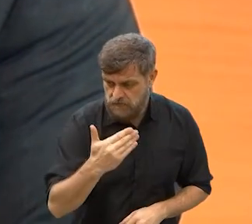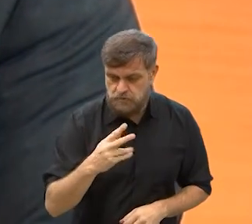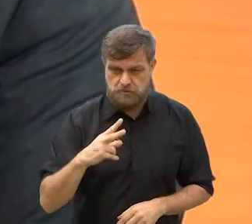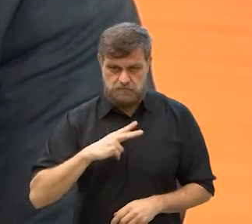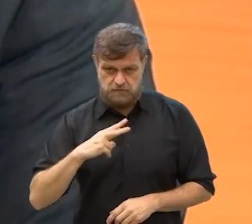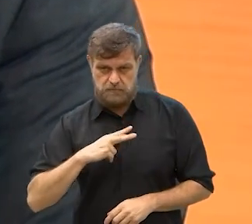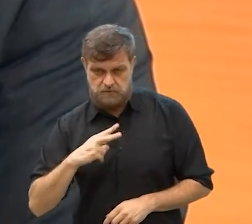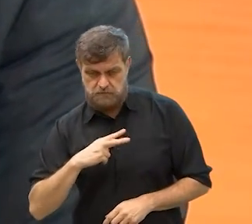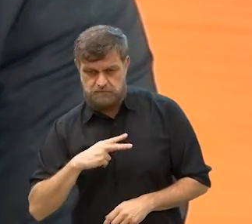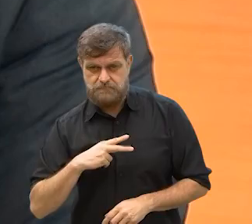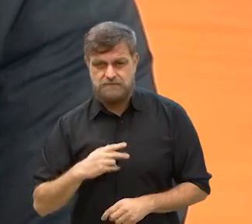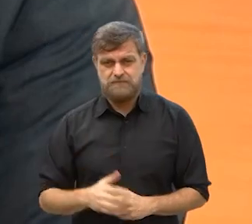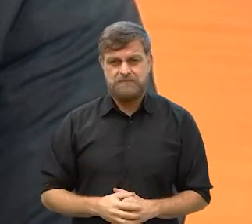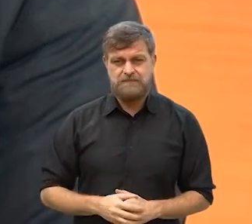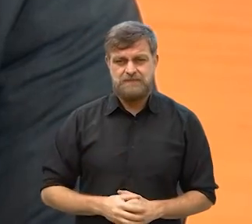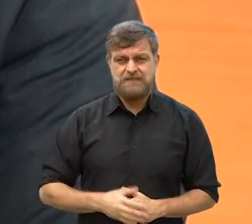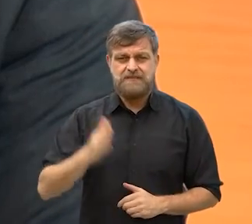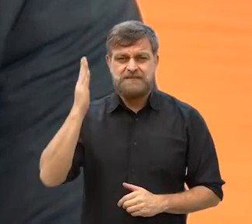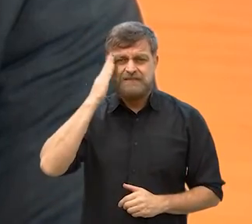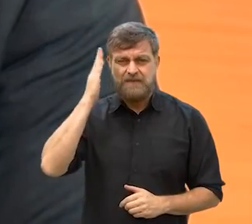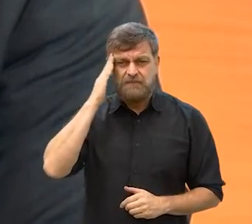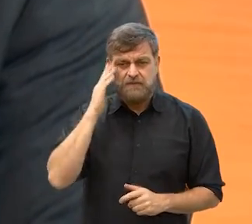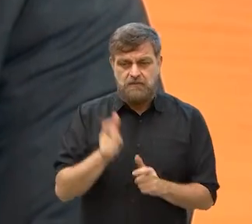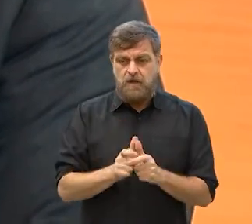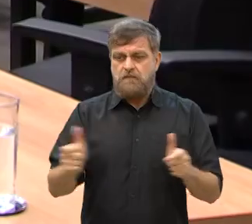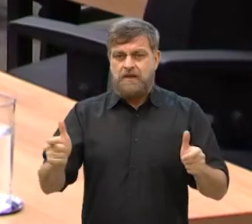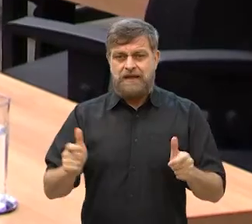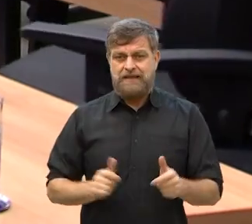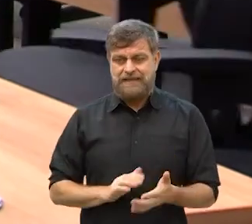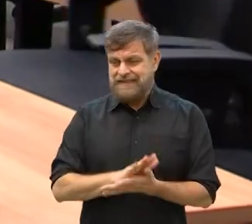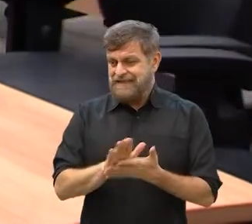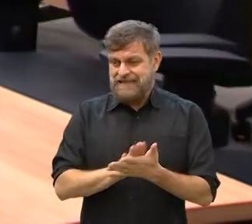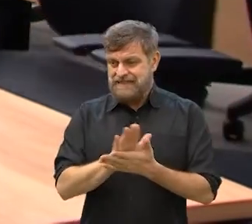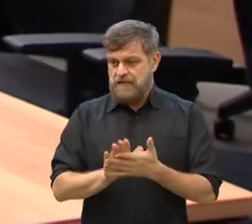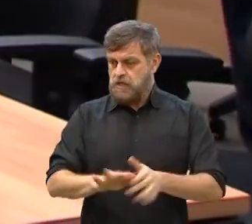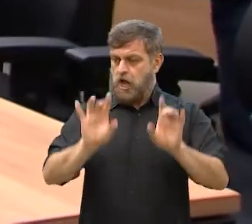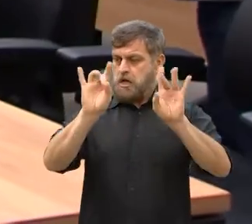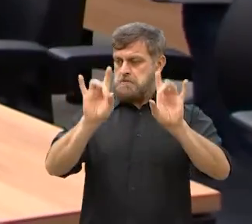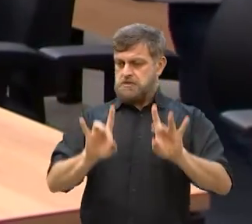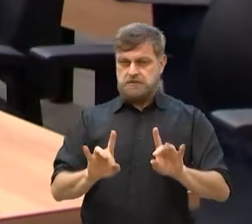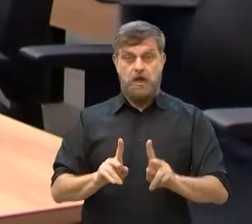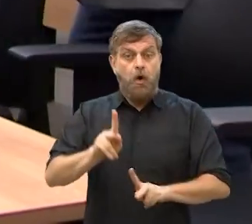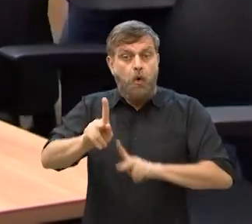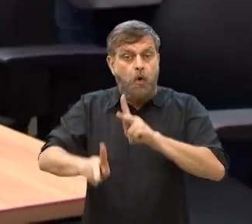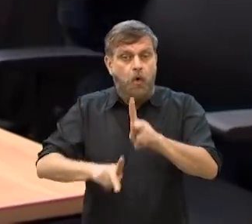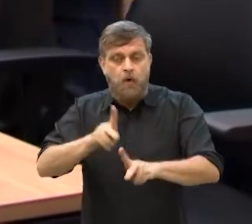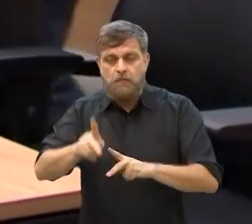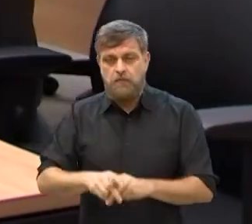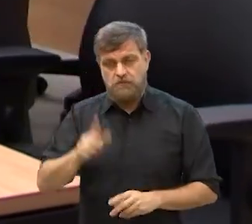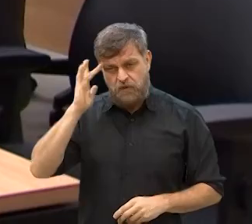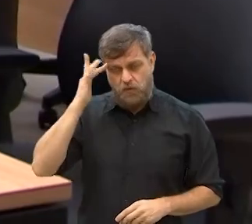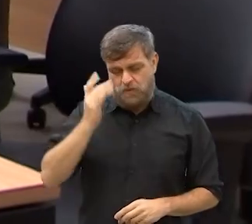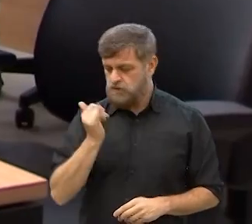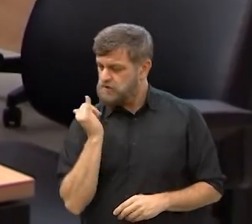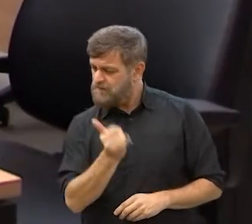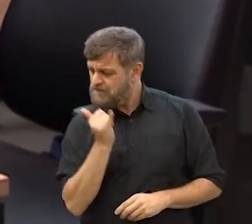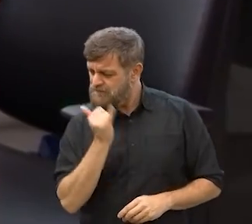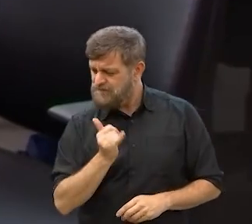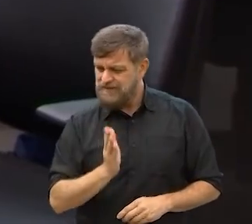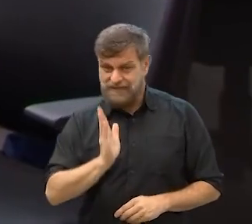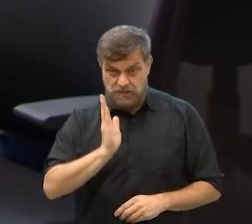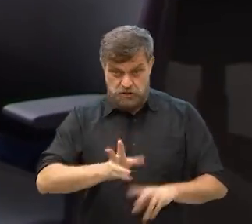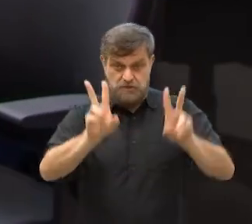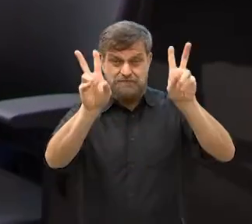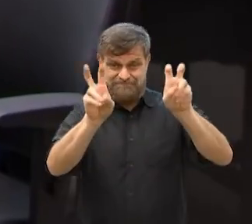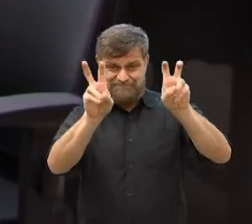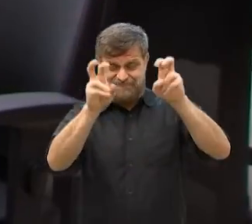das vezes não é algo extraordinário. A população, aliás, acho que já falei sobre esse tema em outra